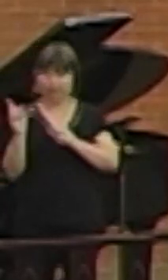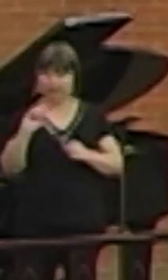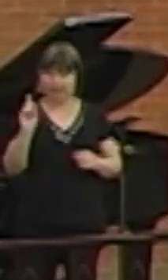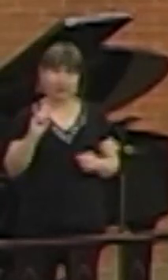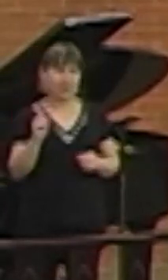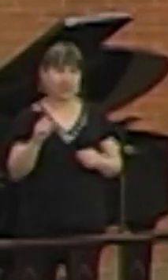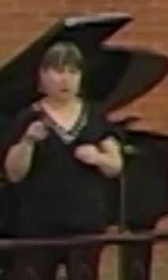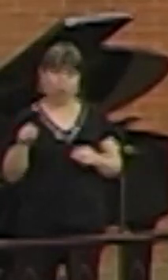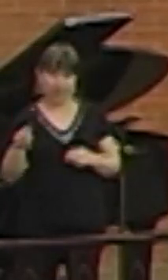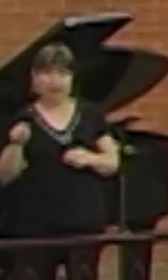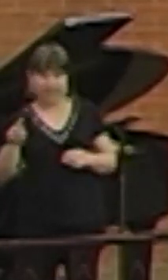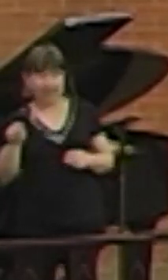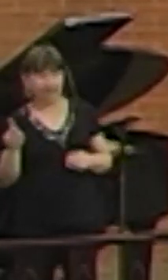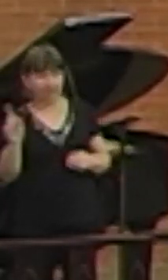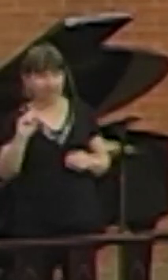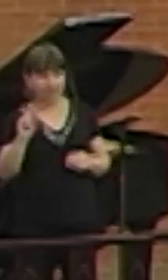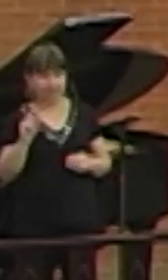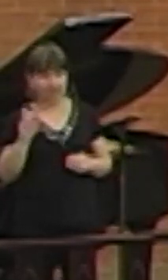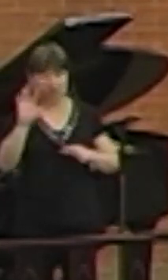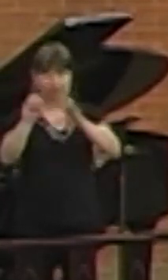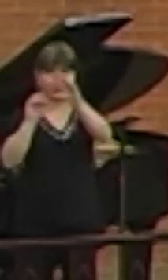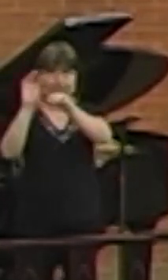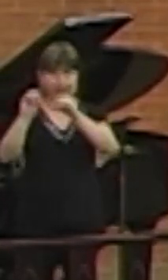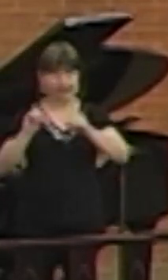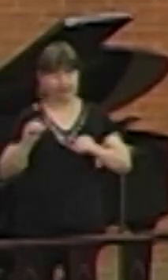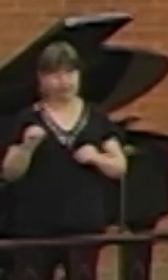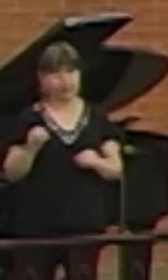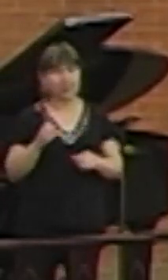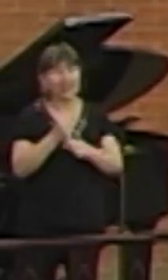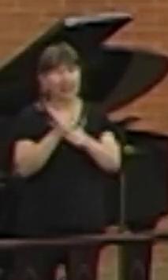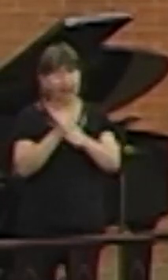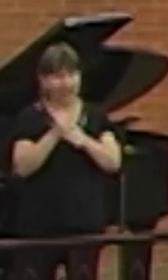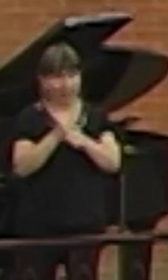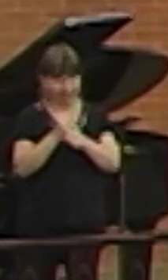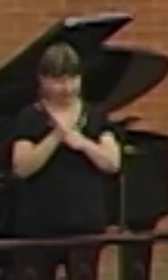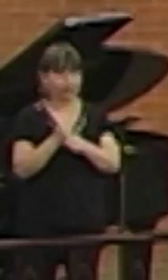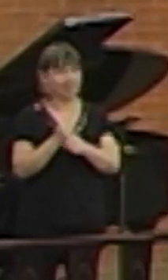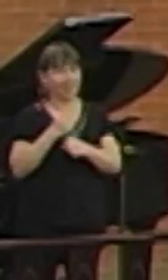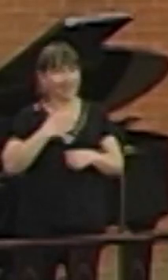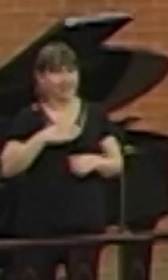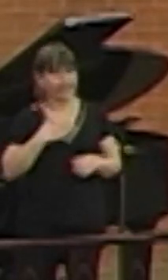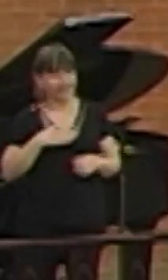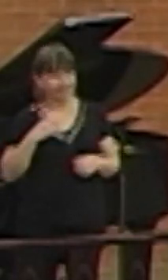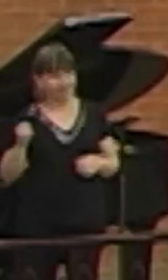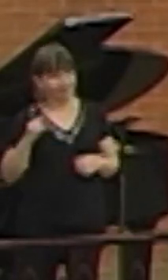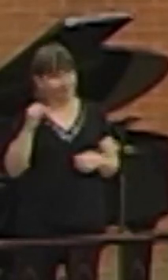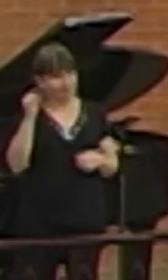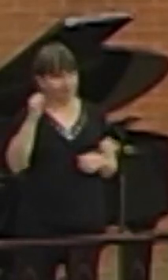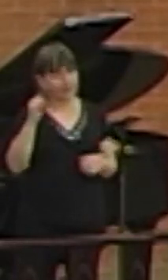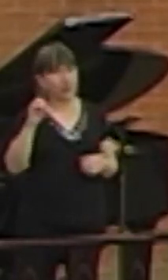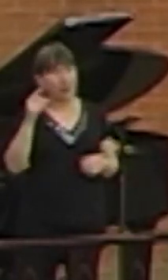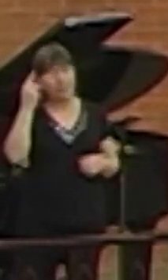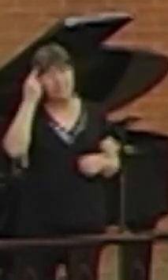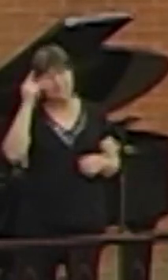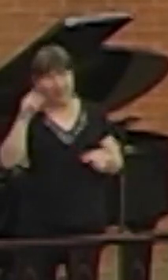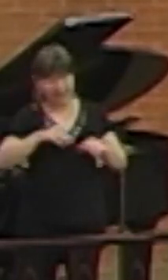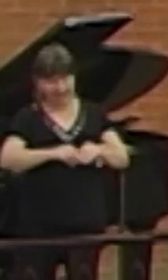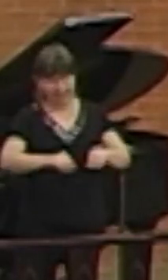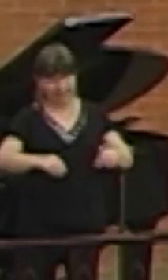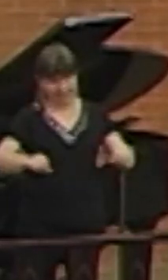podada não colherás ano de descanso solene será para a terra mas